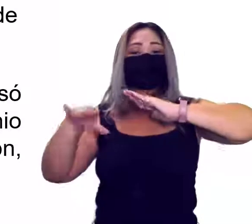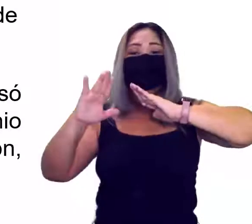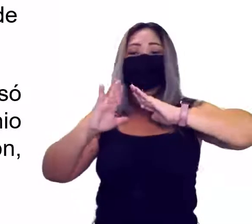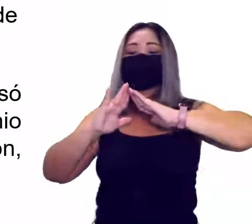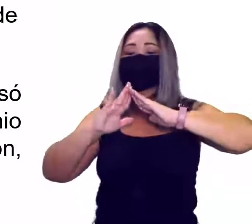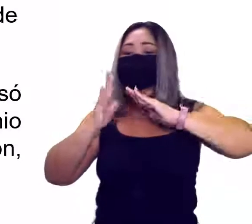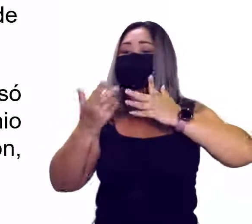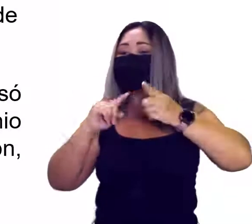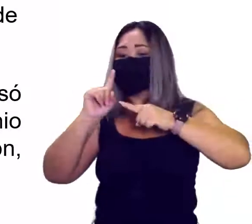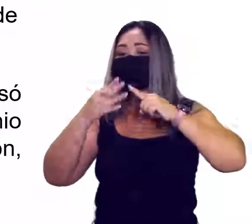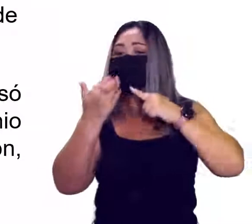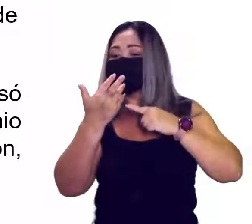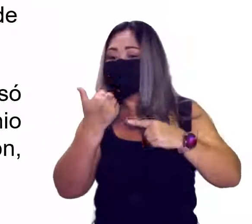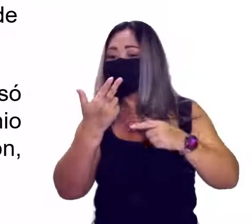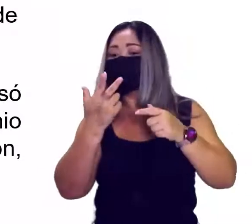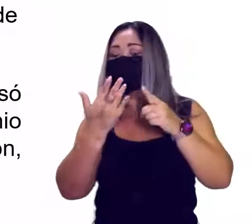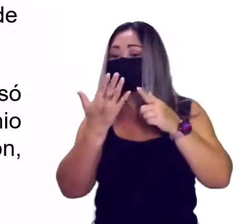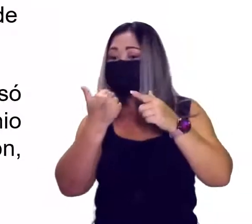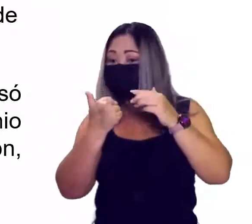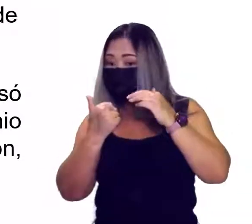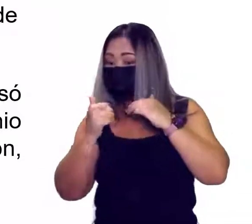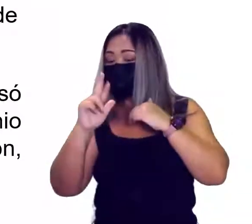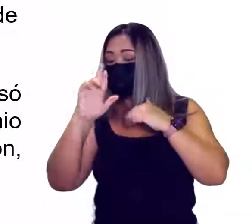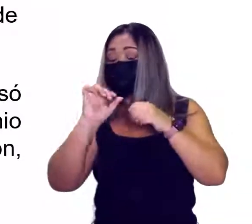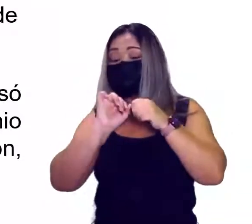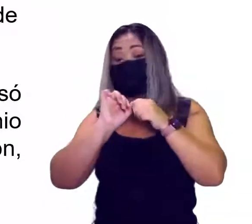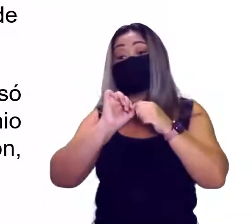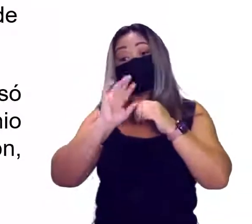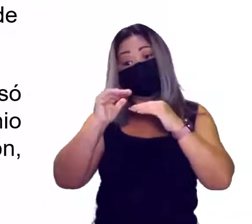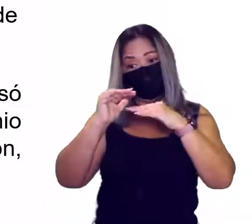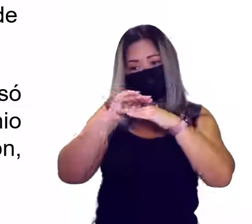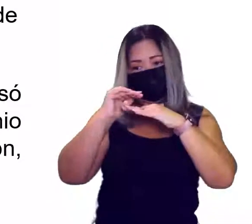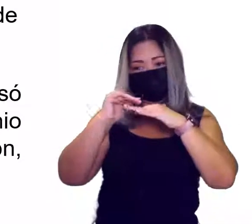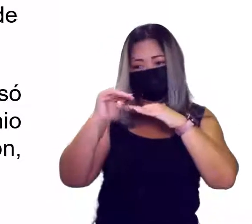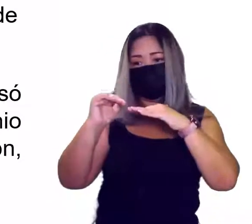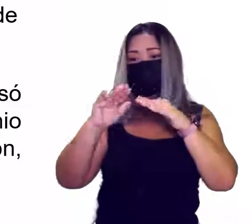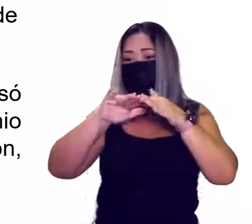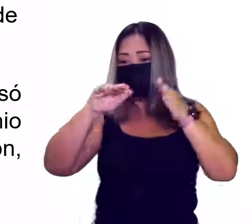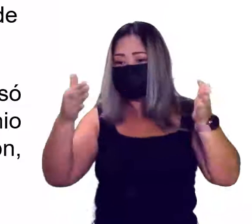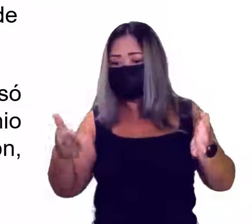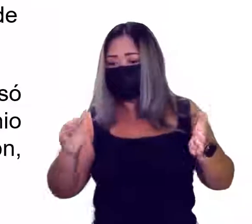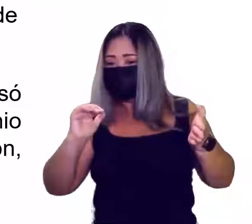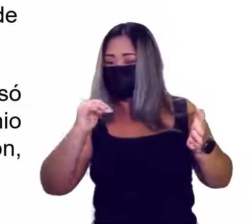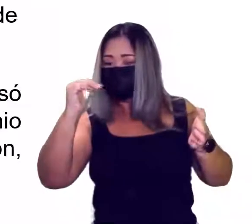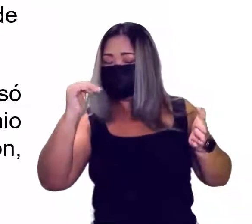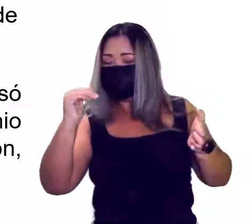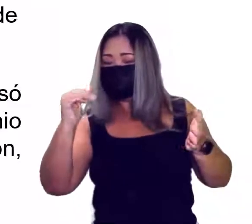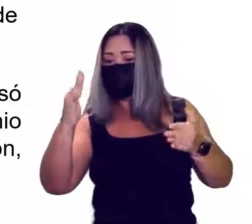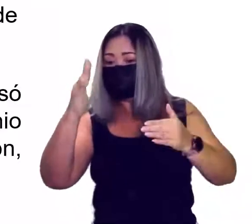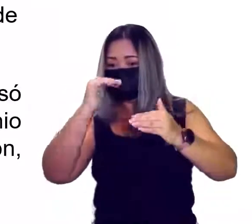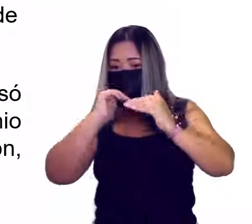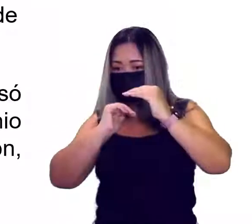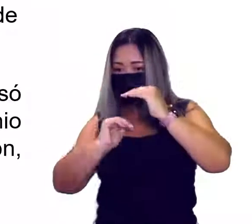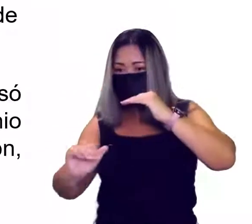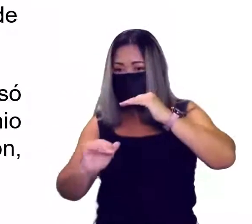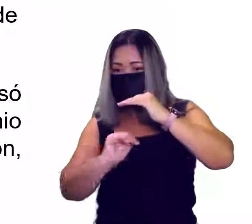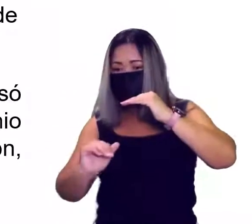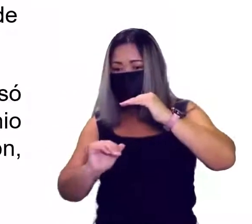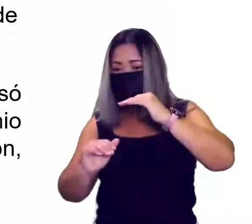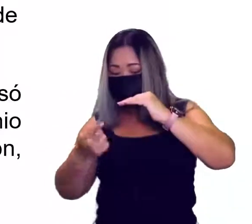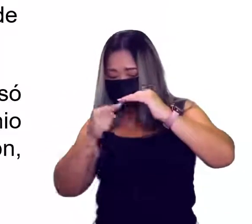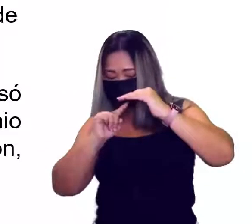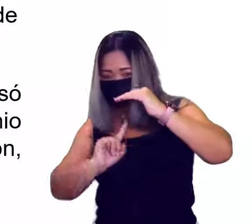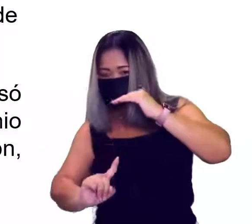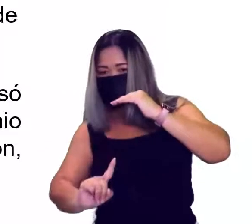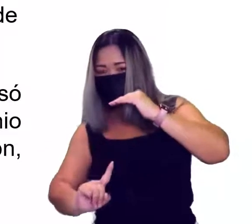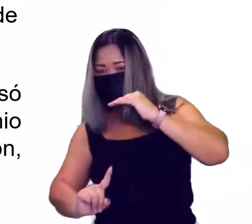almoço, a gente quer uma sobremesa. Sobre, né? A gente está acima da mesa, algo bom. Agora, sob a mesa é algo